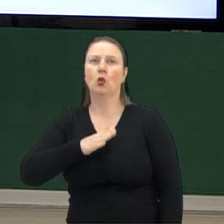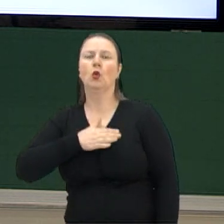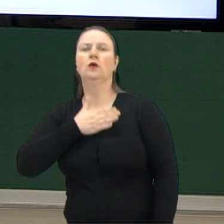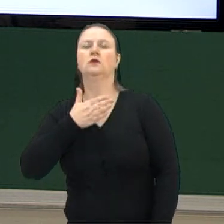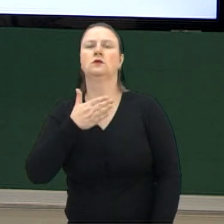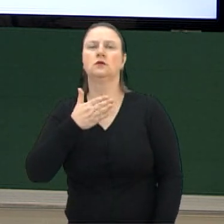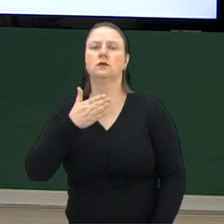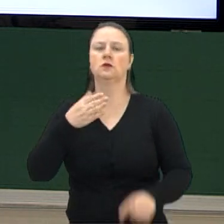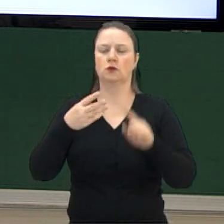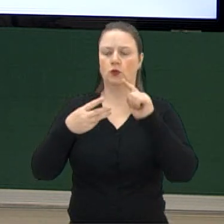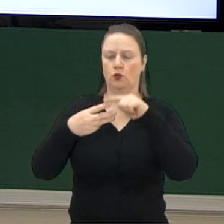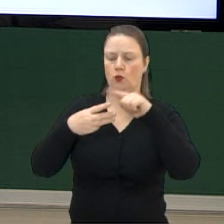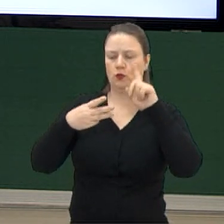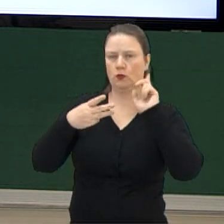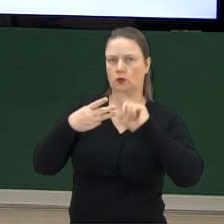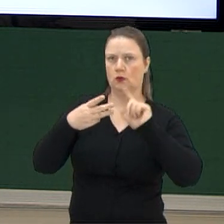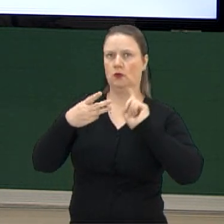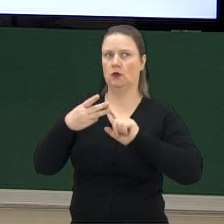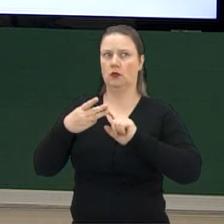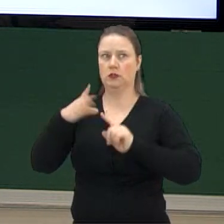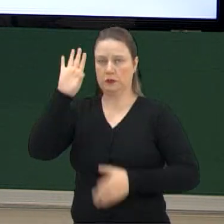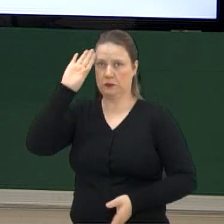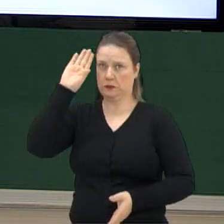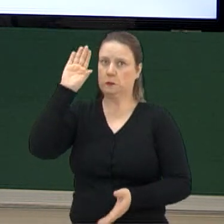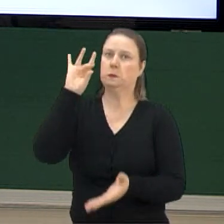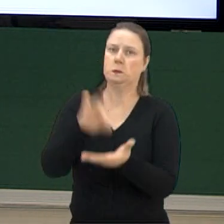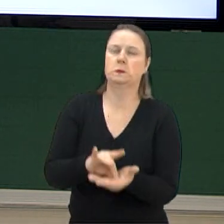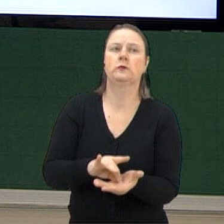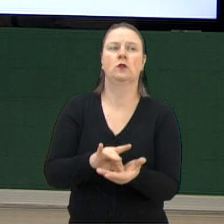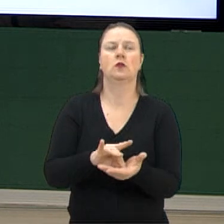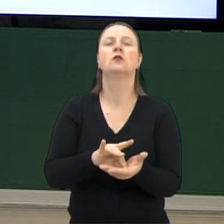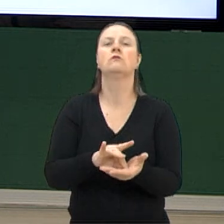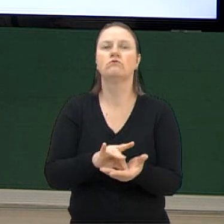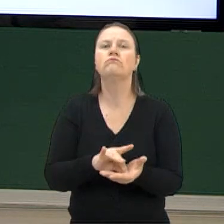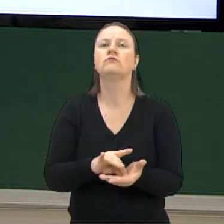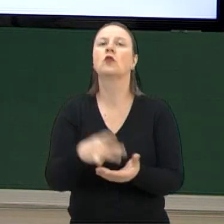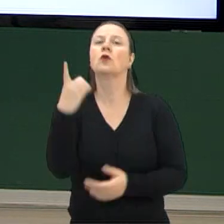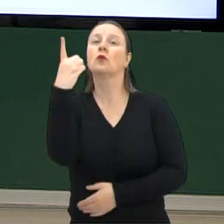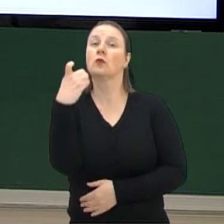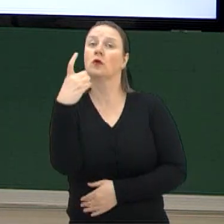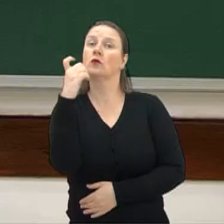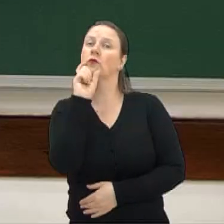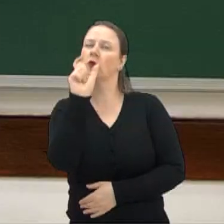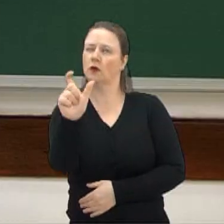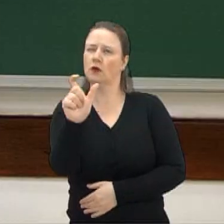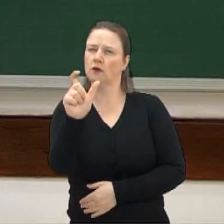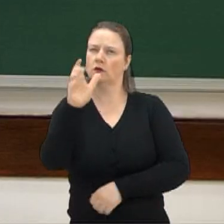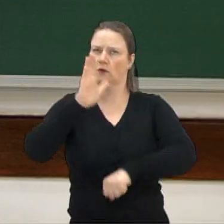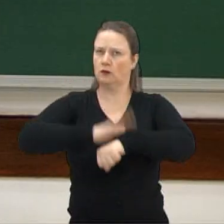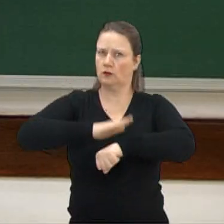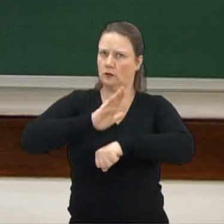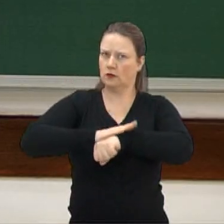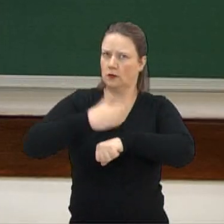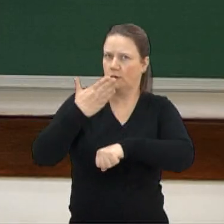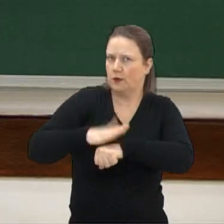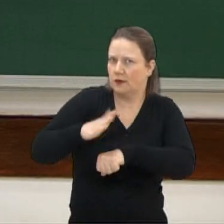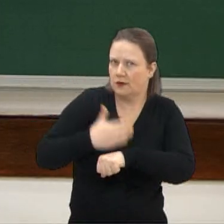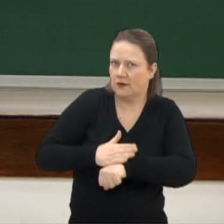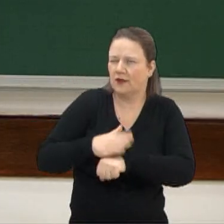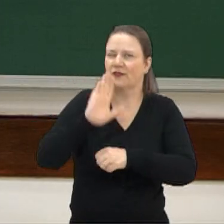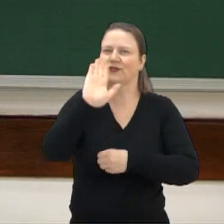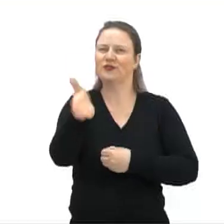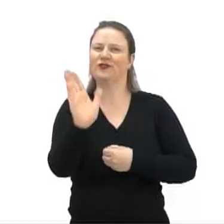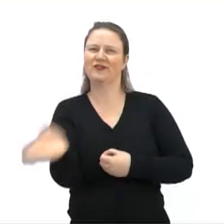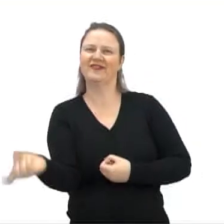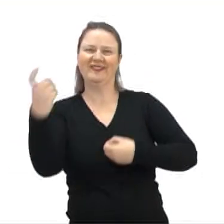advérbios que eu vou utilizar? Então, lembrando, advérbio vai ter que ser uma única palavra. Um tempo para vocês pensarem sobre isso e eu volto